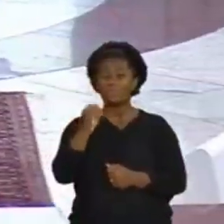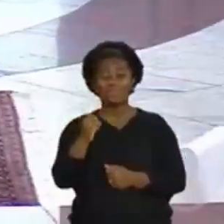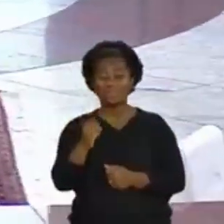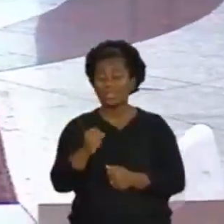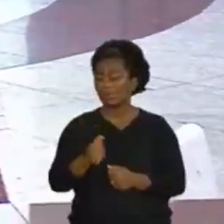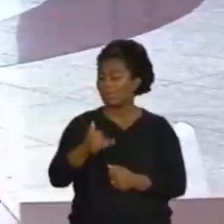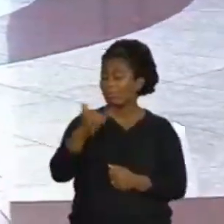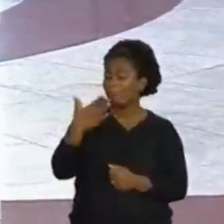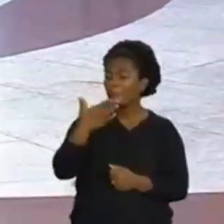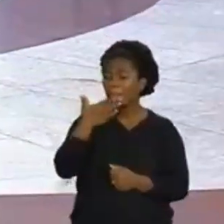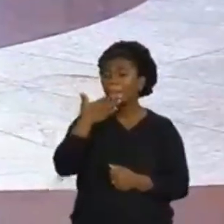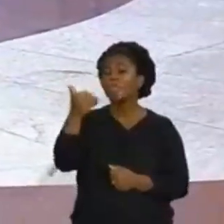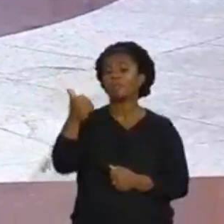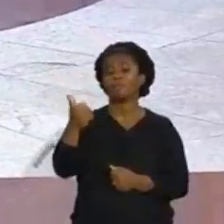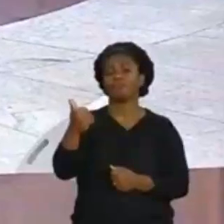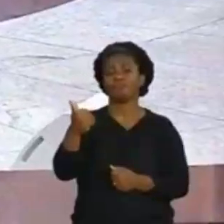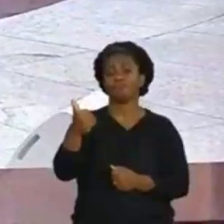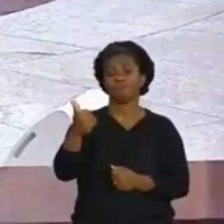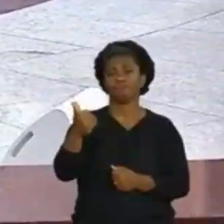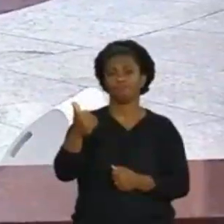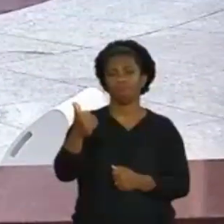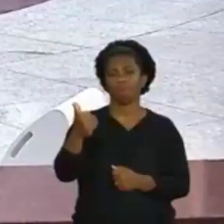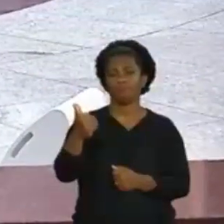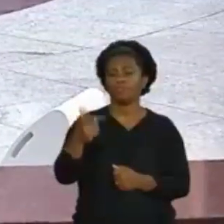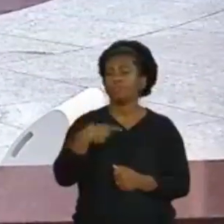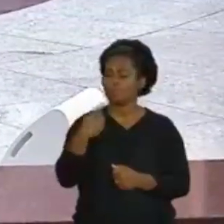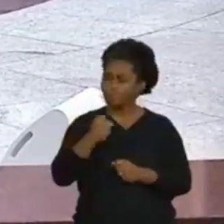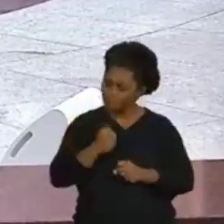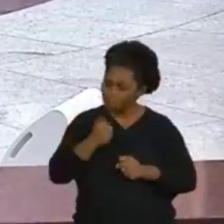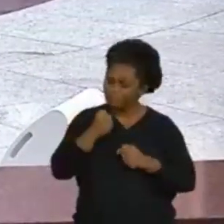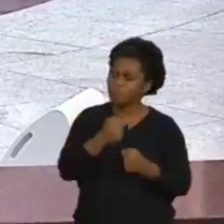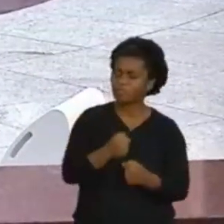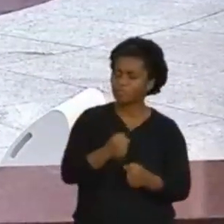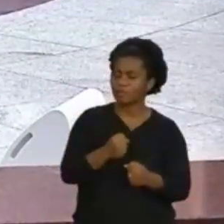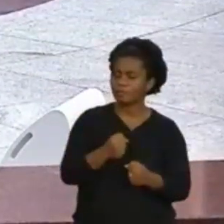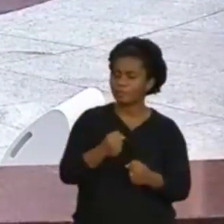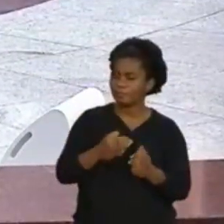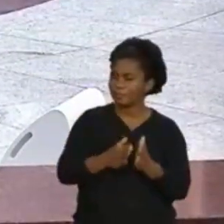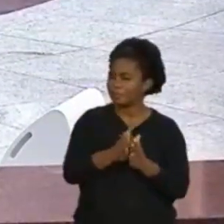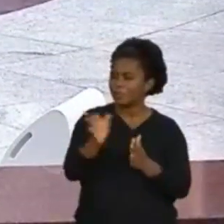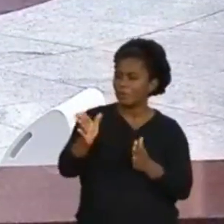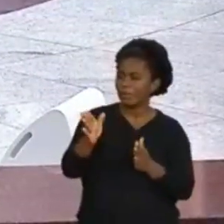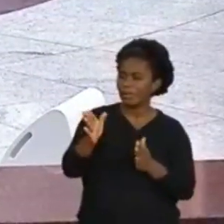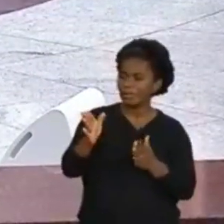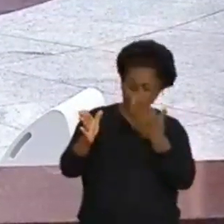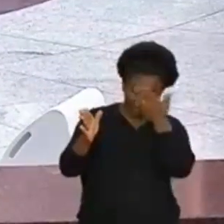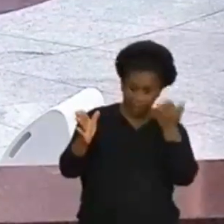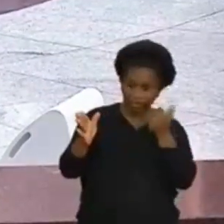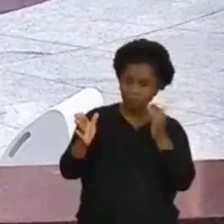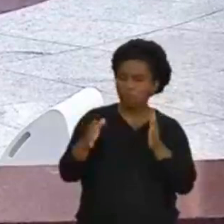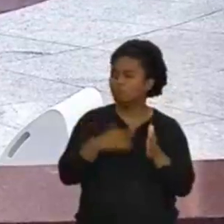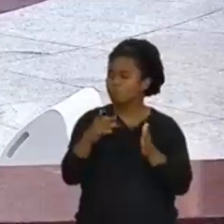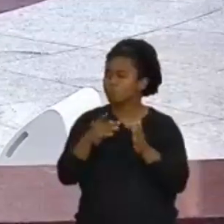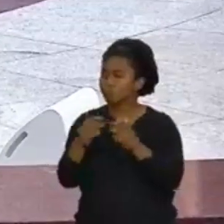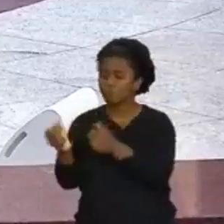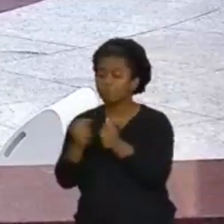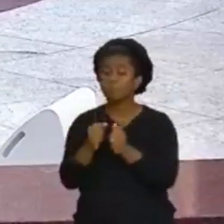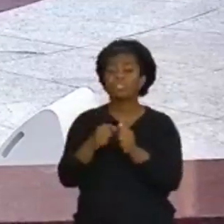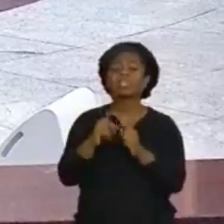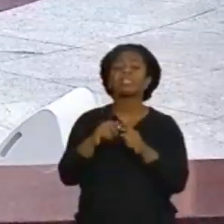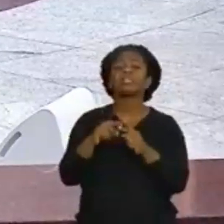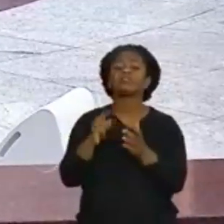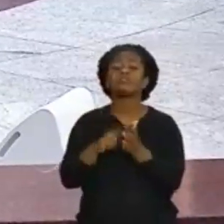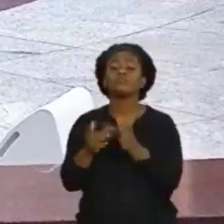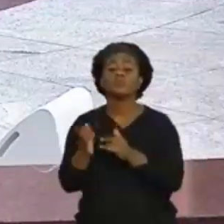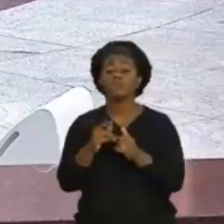resgatar. Vamos lutar para que essas pessoas não fiquem para trás. Jesus volte e elas possam ir junto com Jesus.